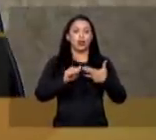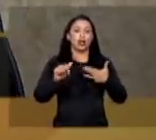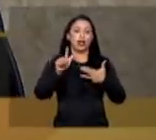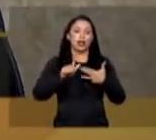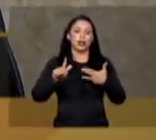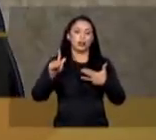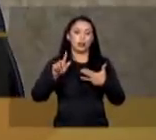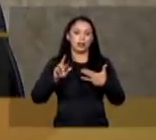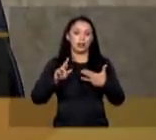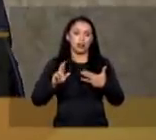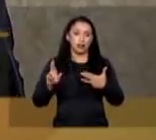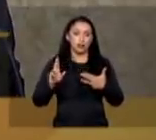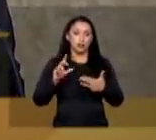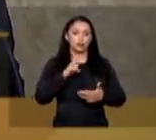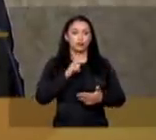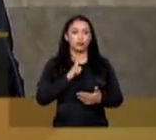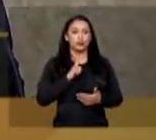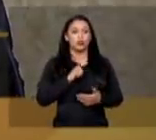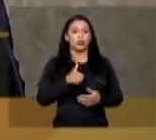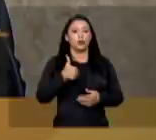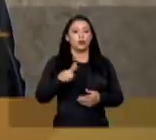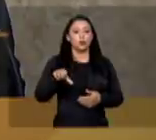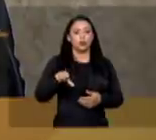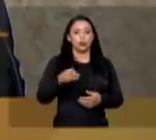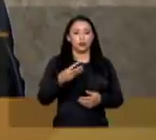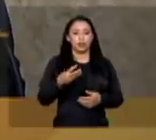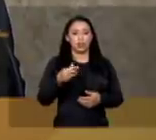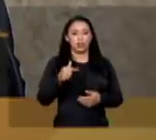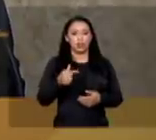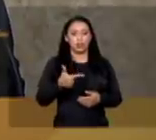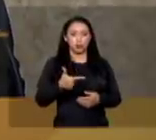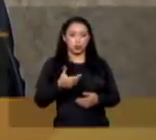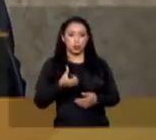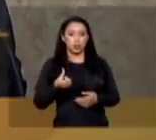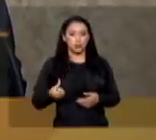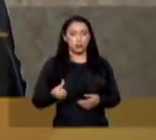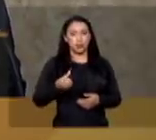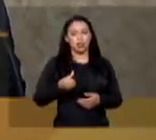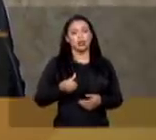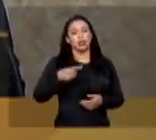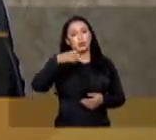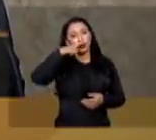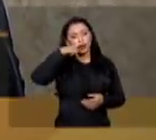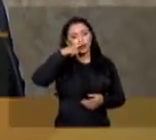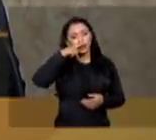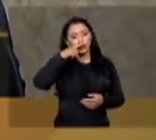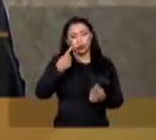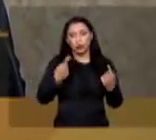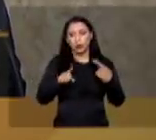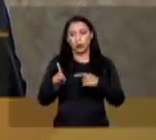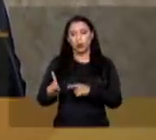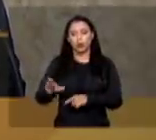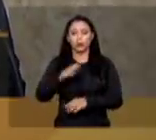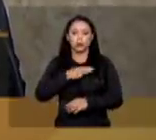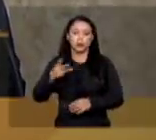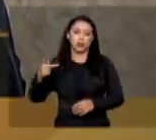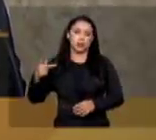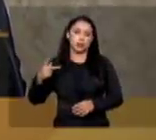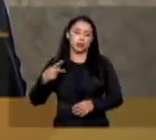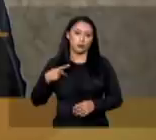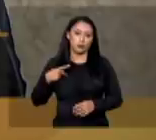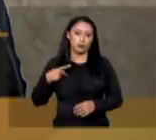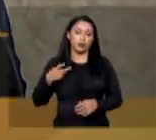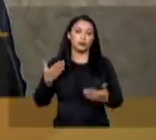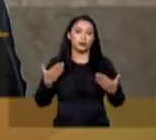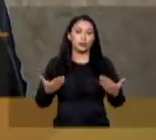habeas corpus 193.726, relator ministro Edson Fachin, agravante do Ministério Público Federal, a